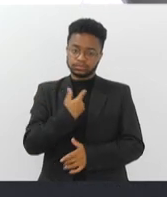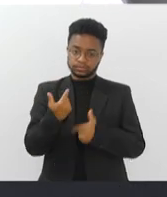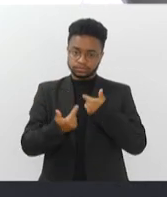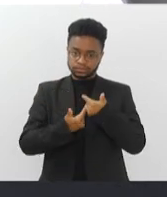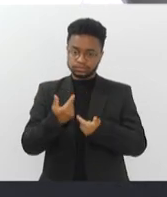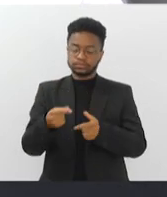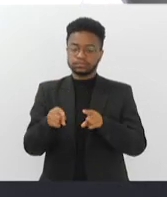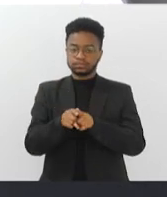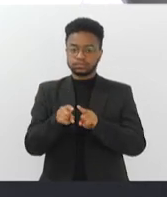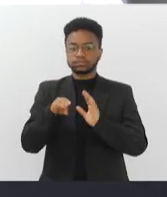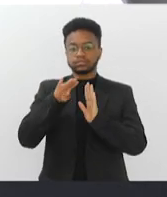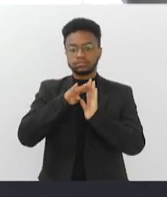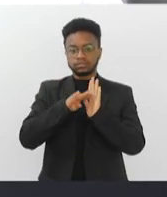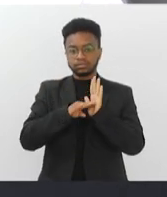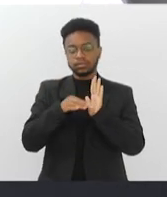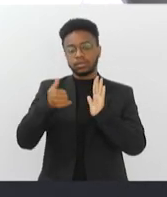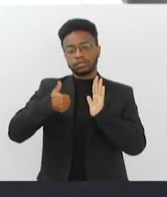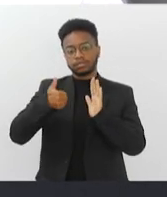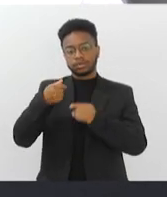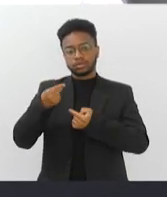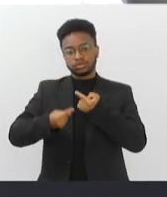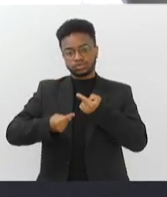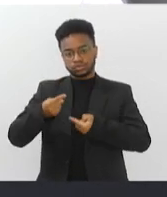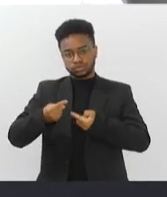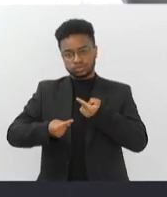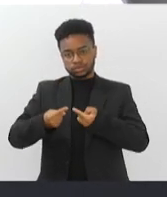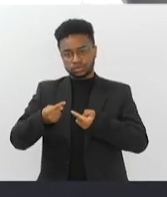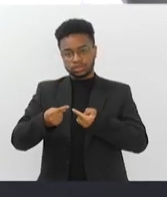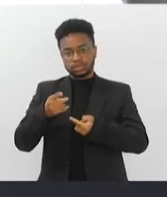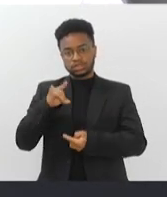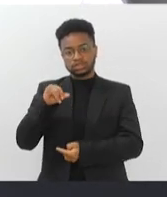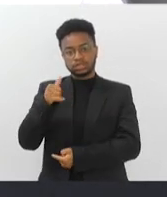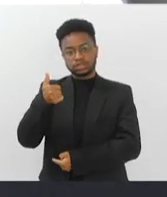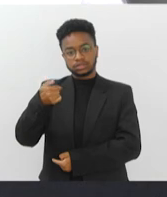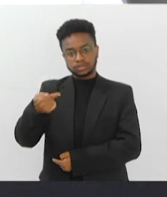pauta em primeira discussão em